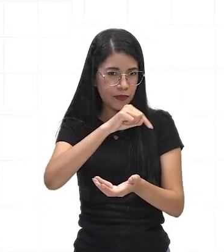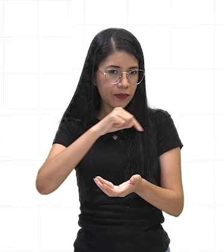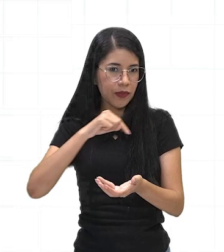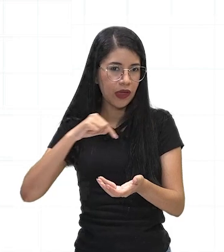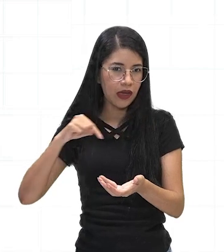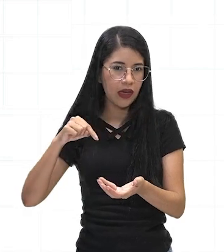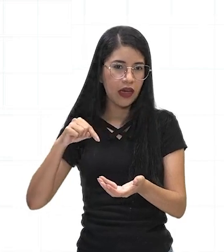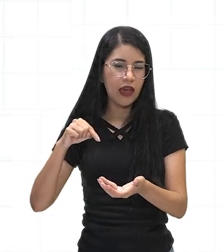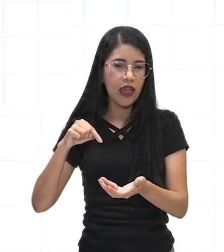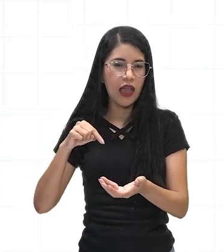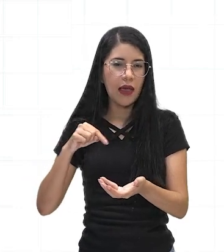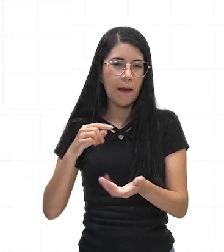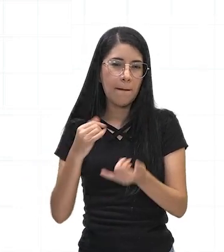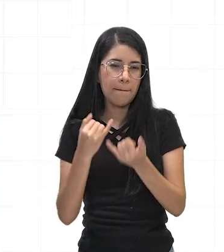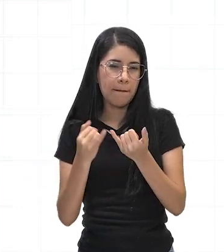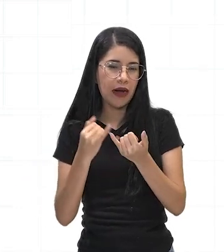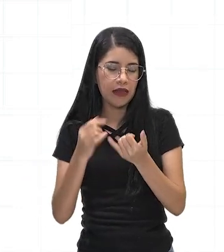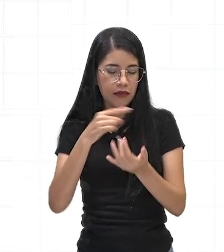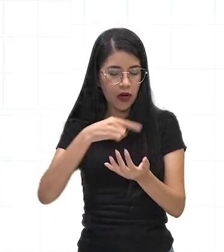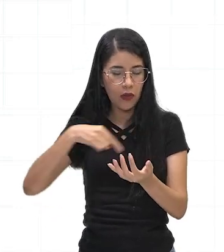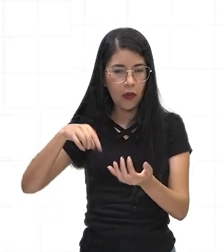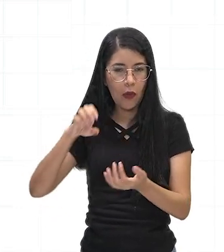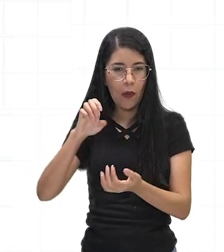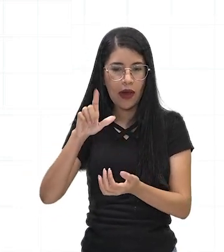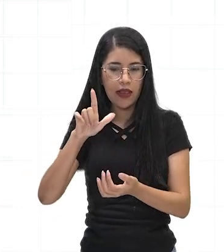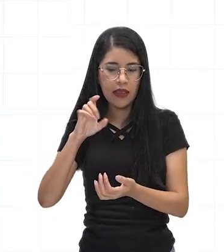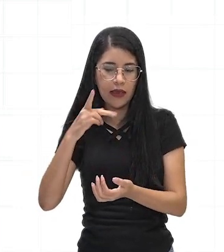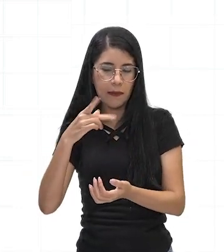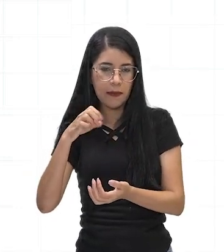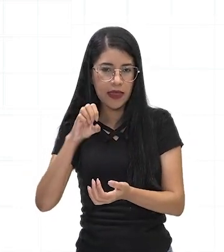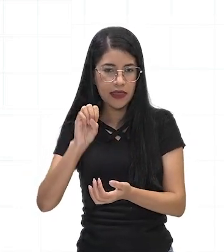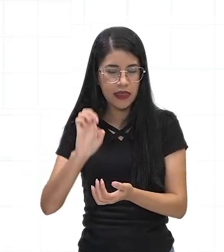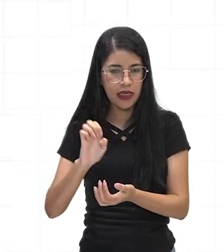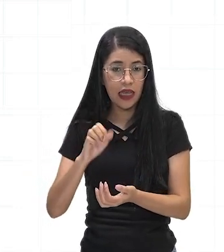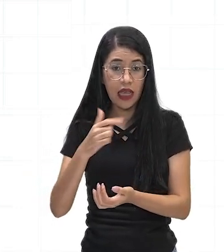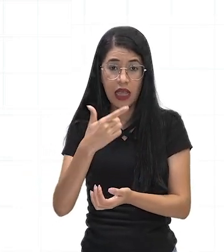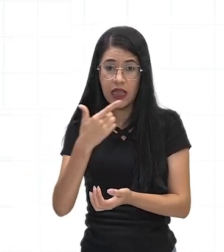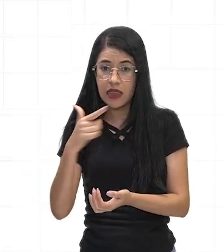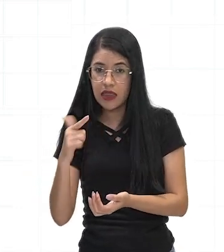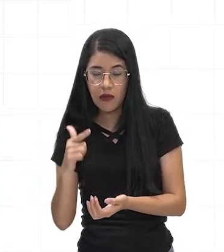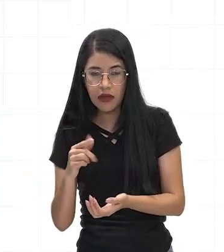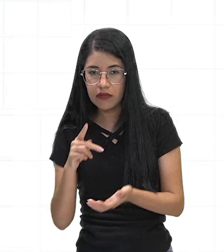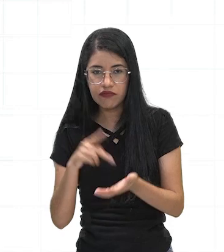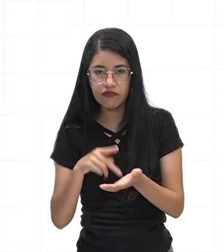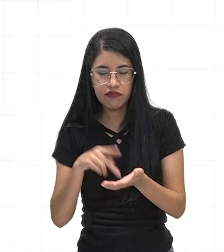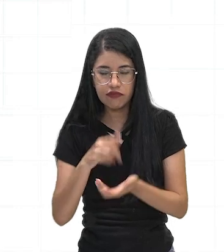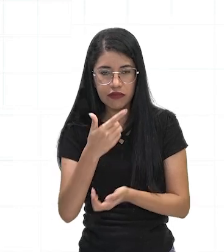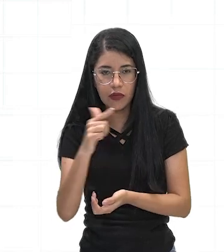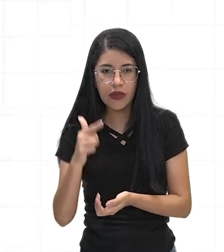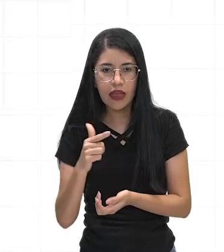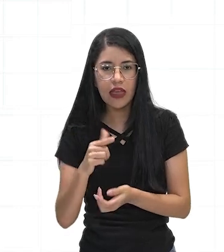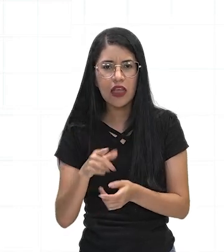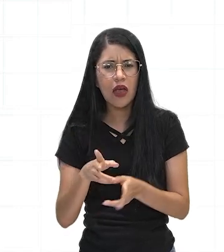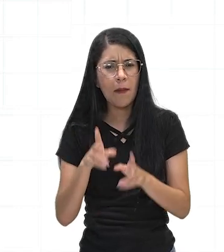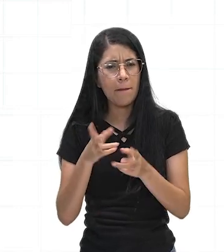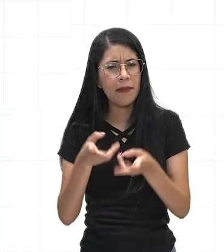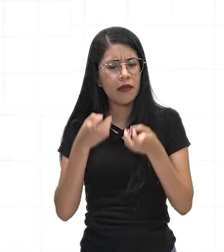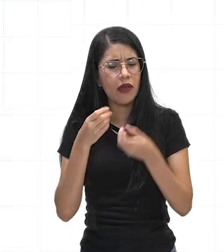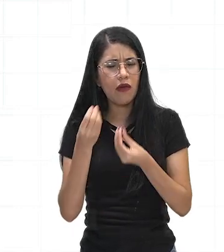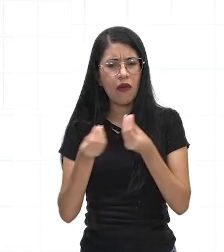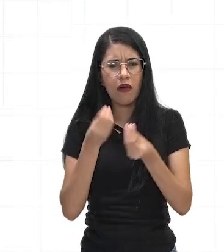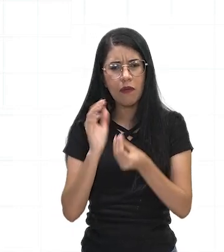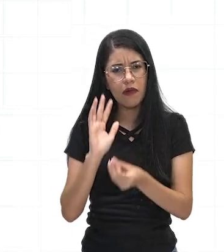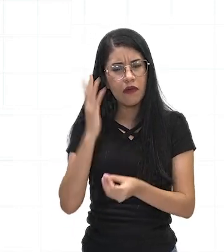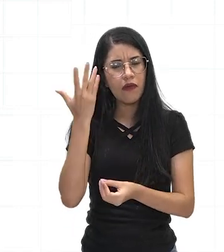aí uma espécie de círculo que é chamado de elipse. Essa linha ela não existe no universo, tá? É só para a gente observar o movimento, como